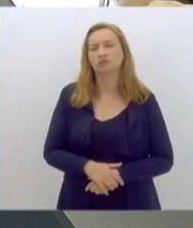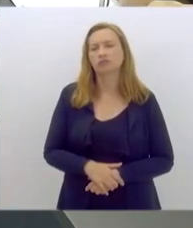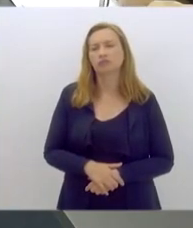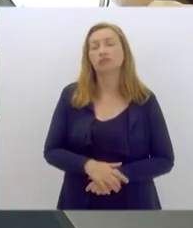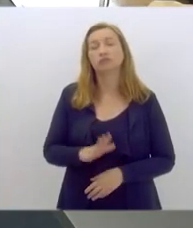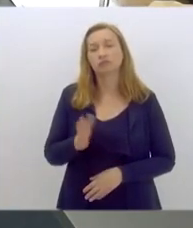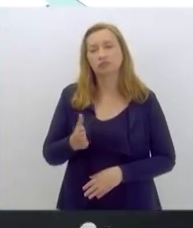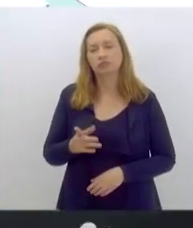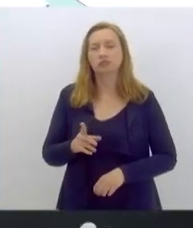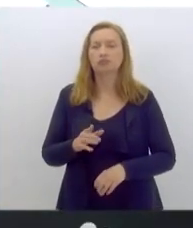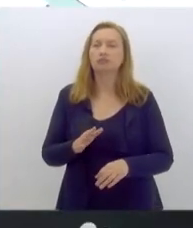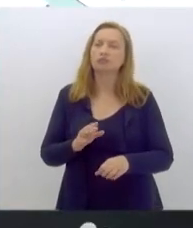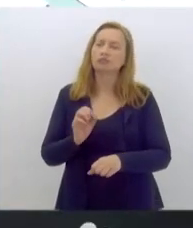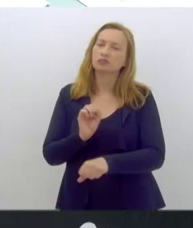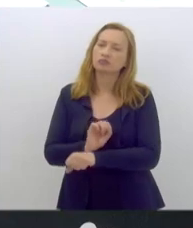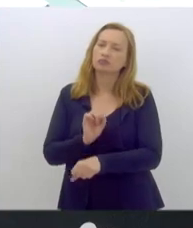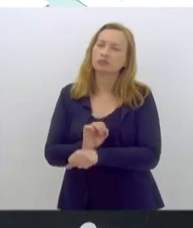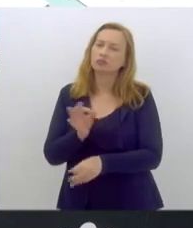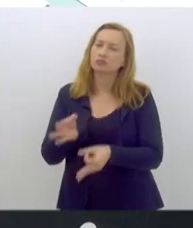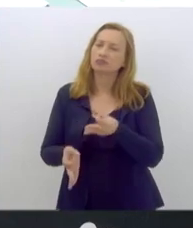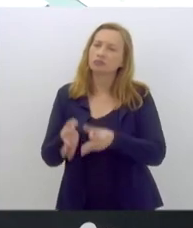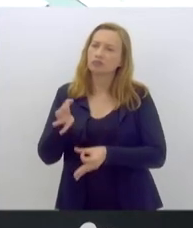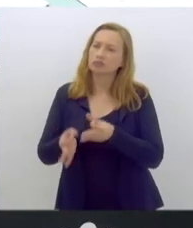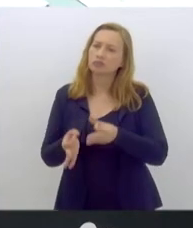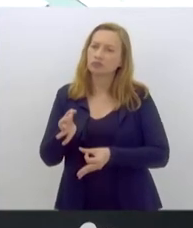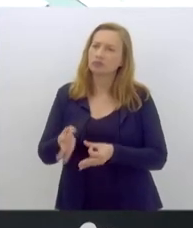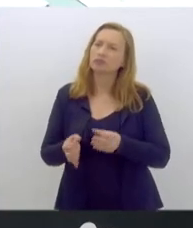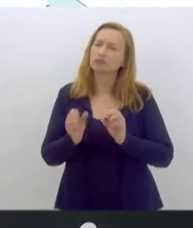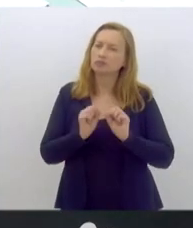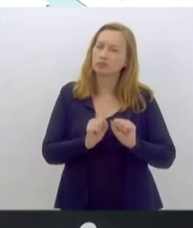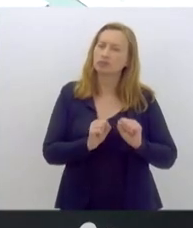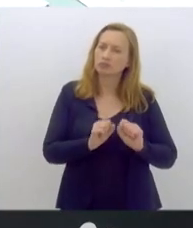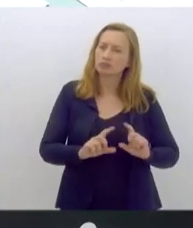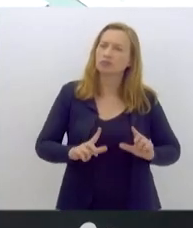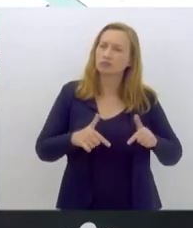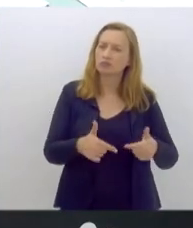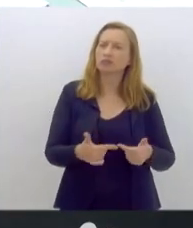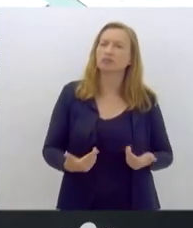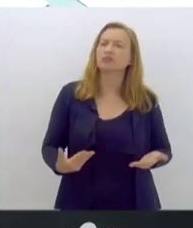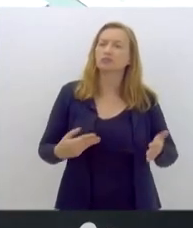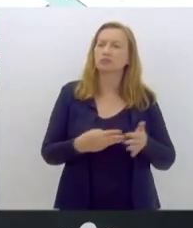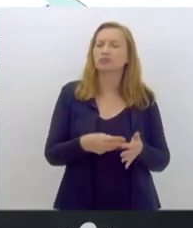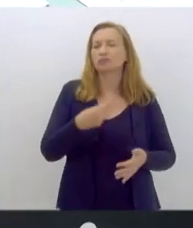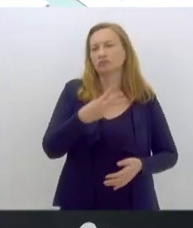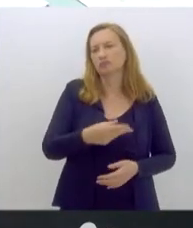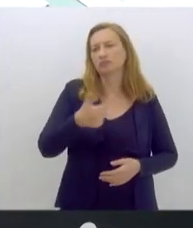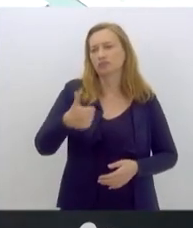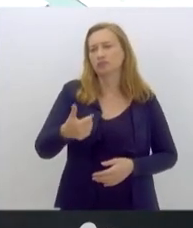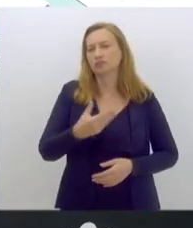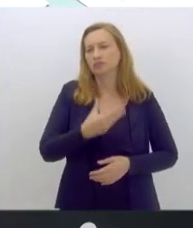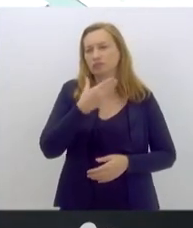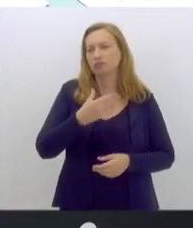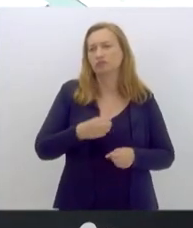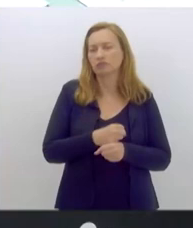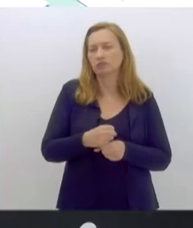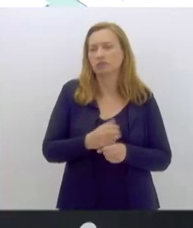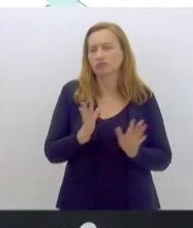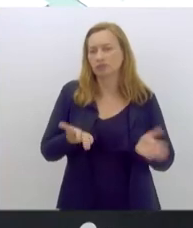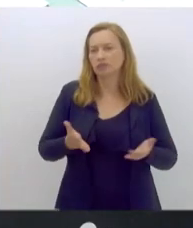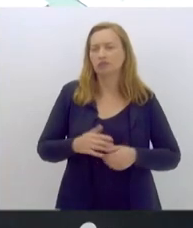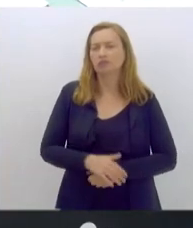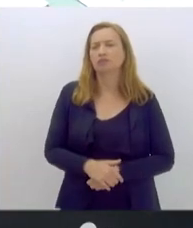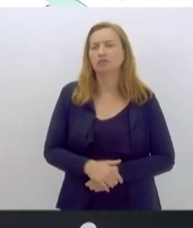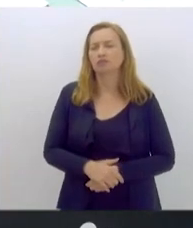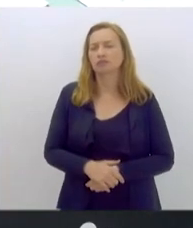judiciária para que ela pudesse funcionar até trium 31 de dezembro desse ano